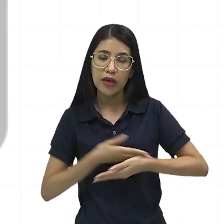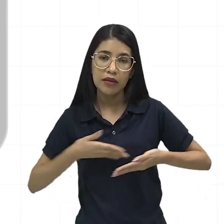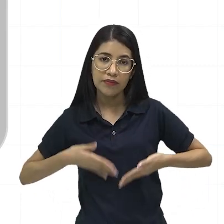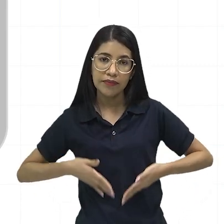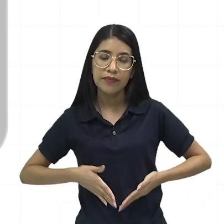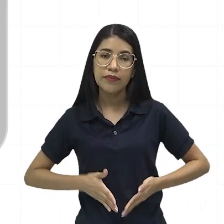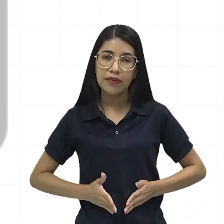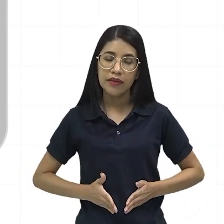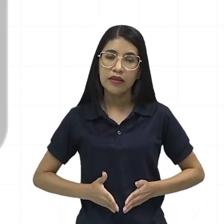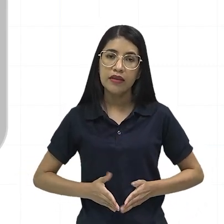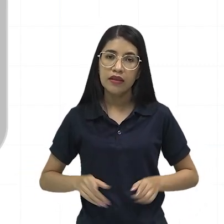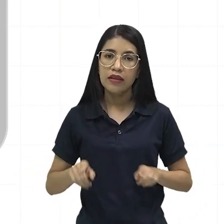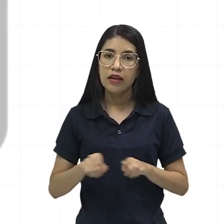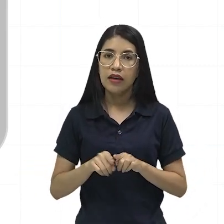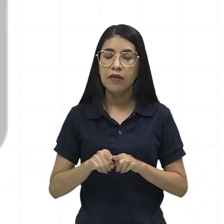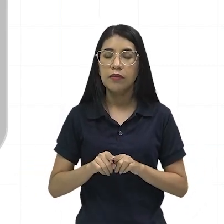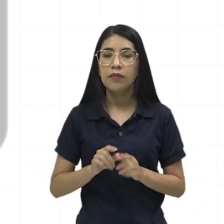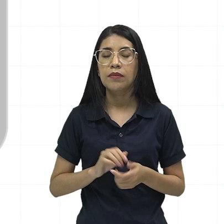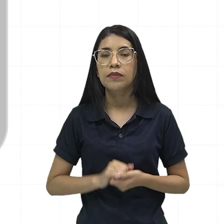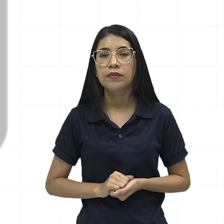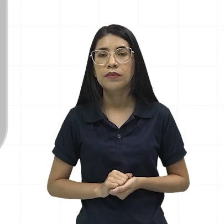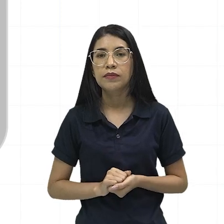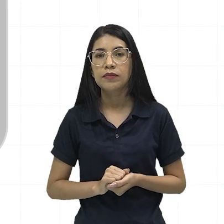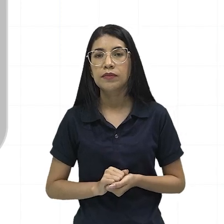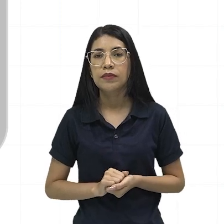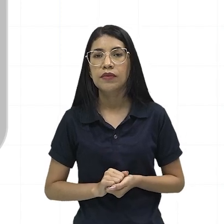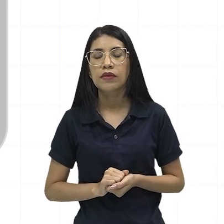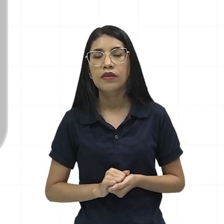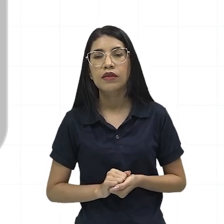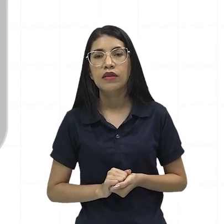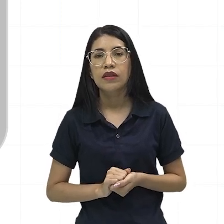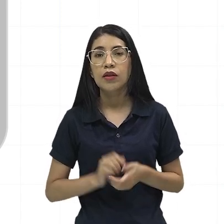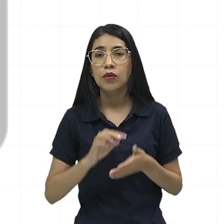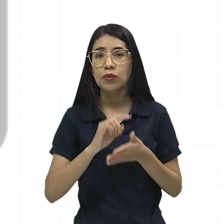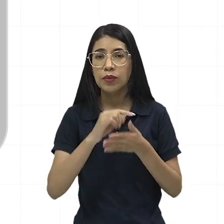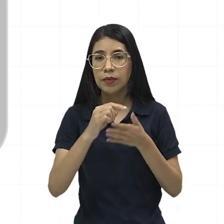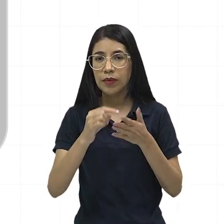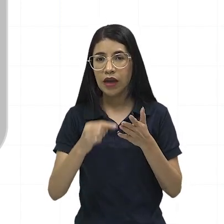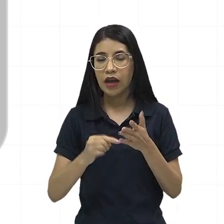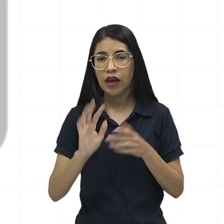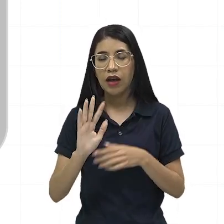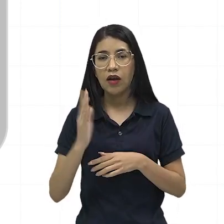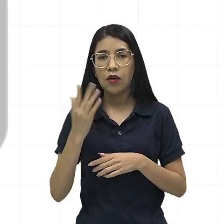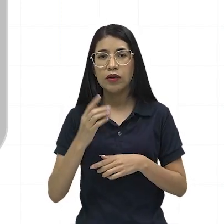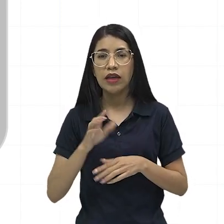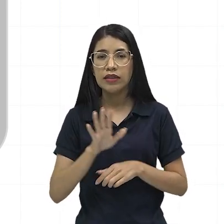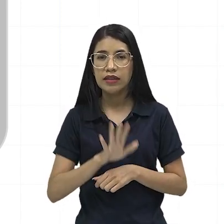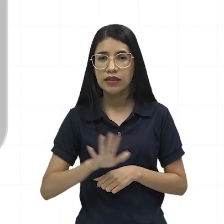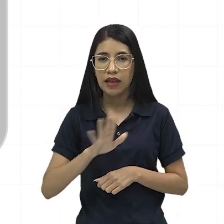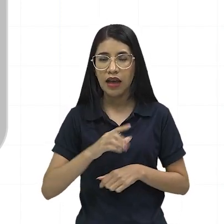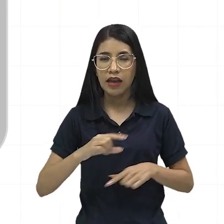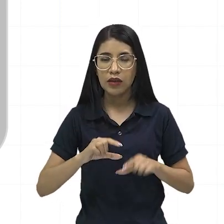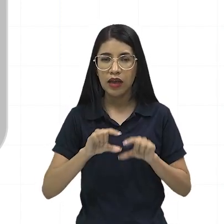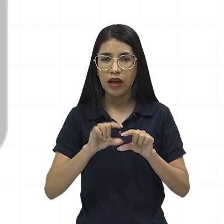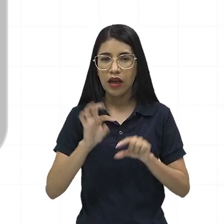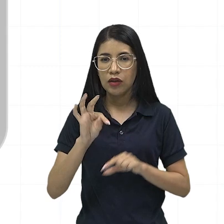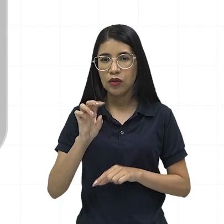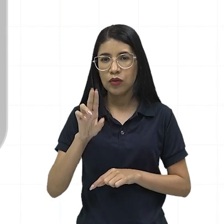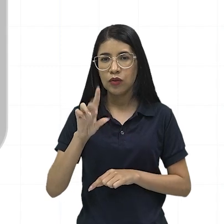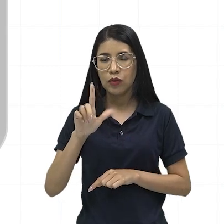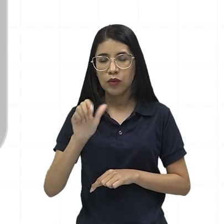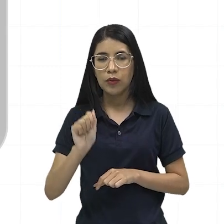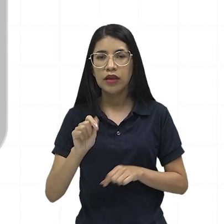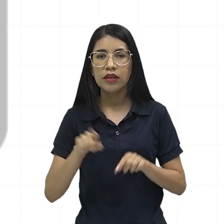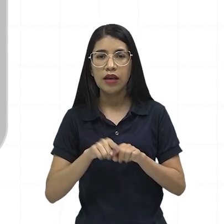parto natural ou normal, tá certo? Então, tudo isso aí ocorre, né, nessa região. É por onde o pênis